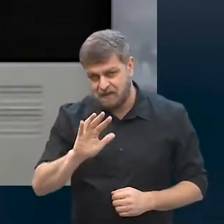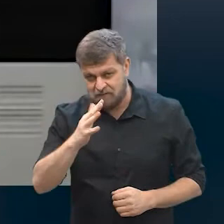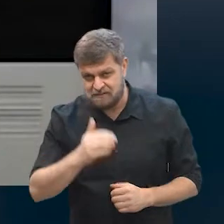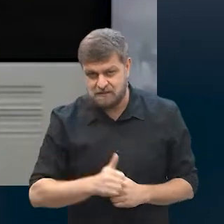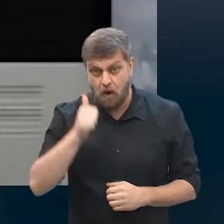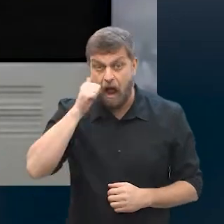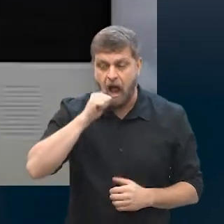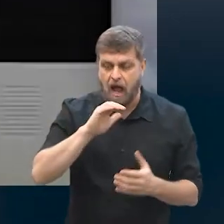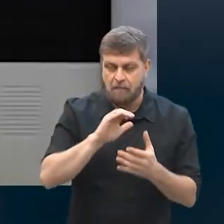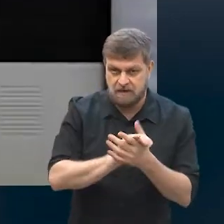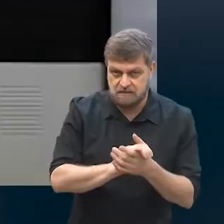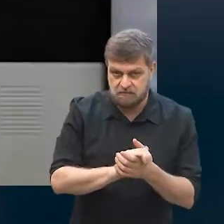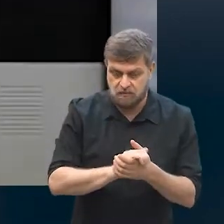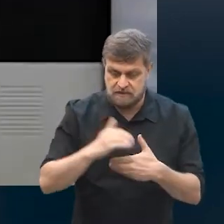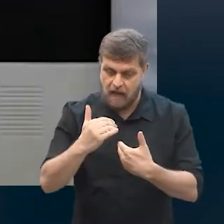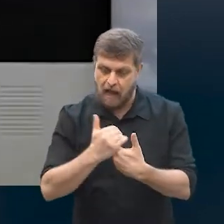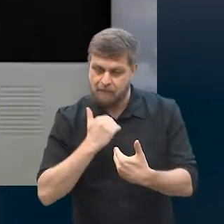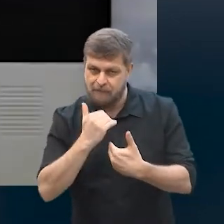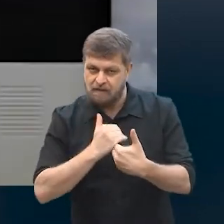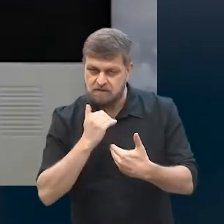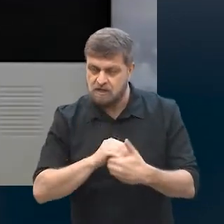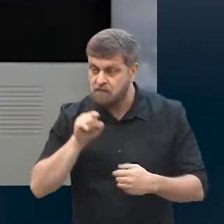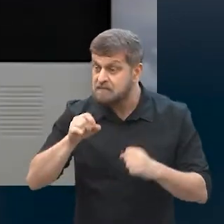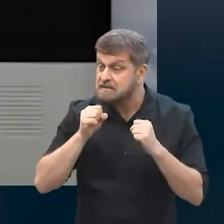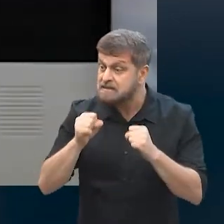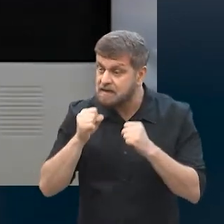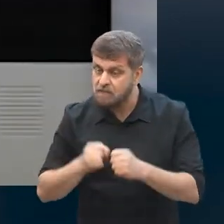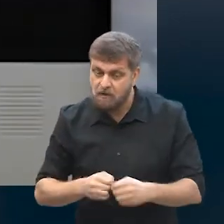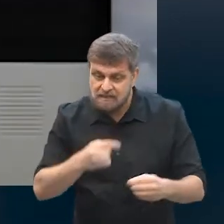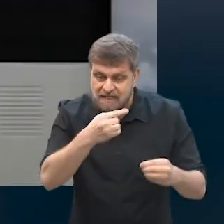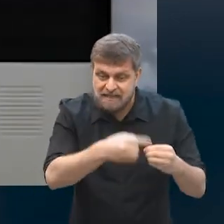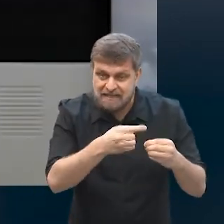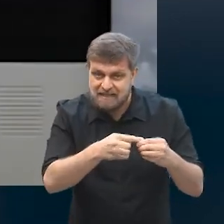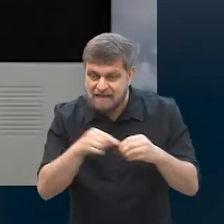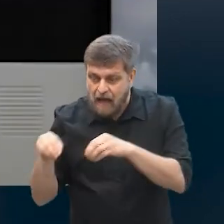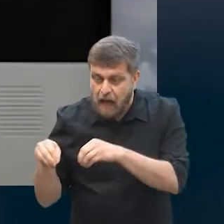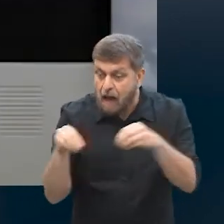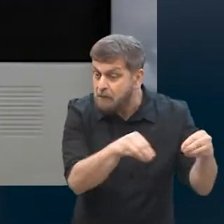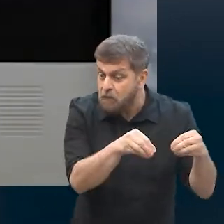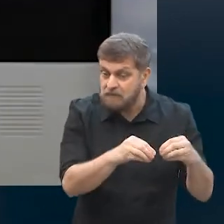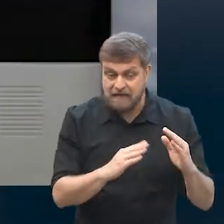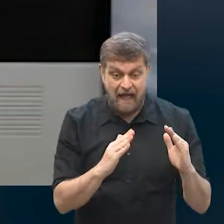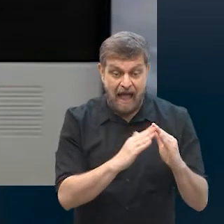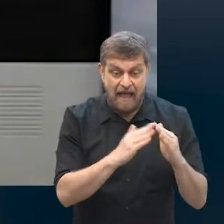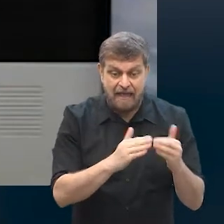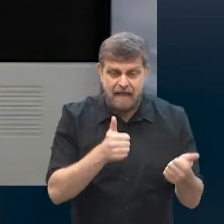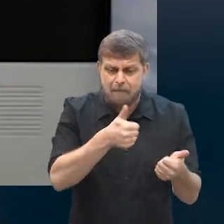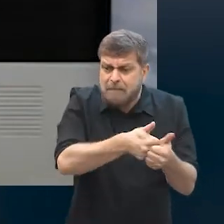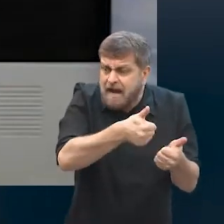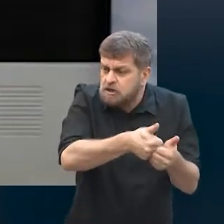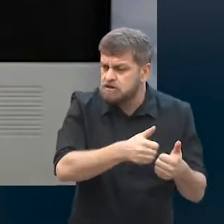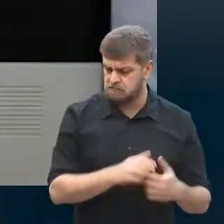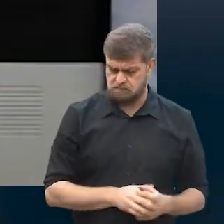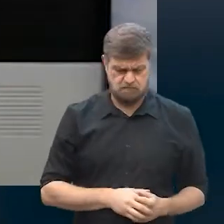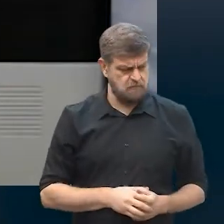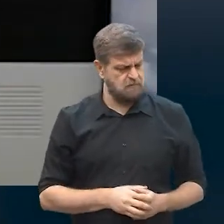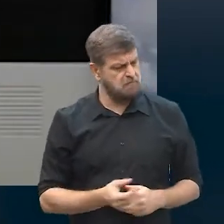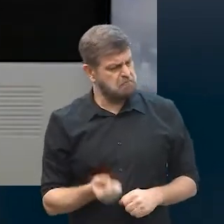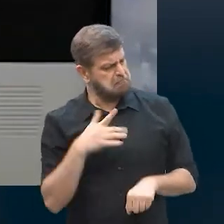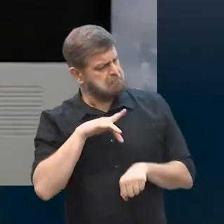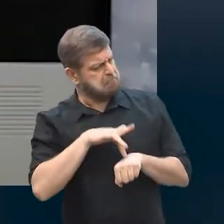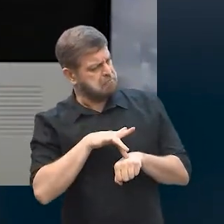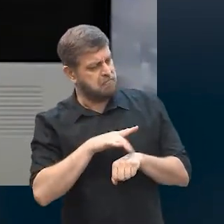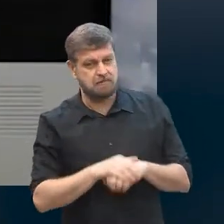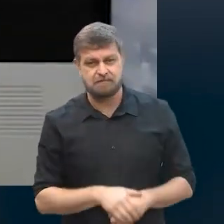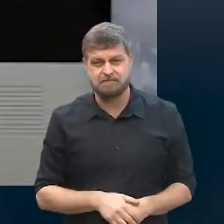esposa falou: você já pensou que Miami pode estar 100 quilômetros de São Paulo? Eu falei: como assim? Ela falou: olha,